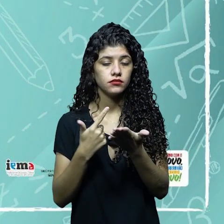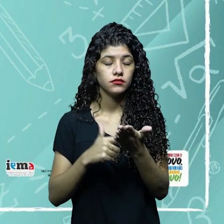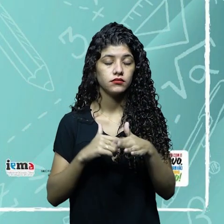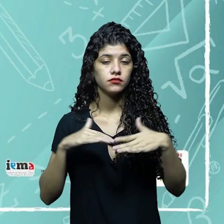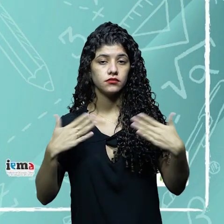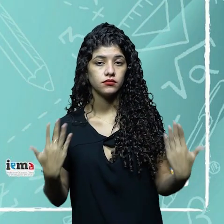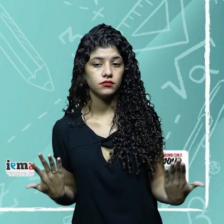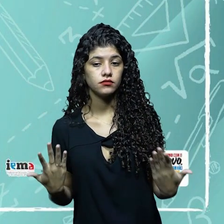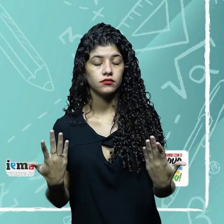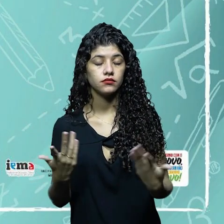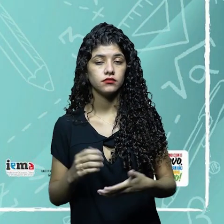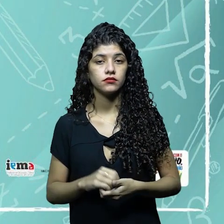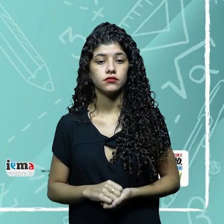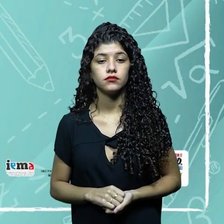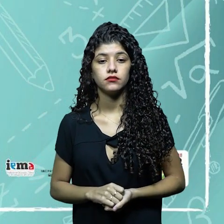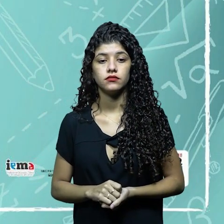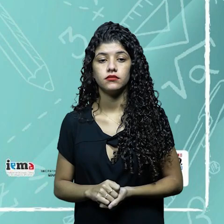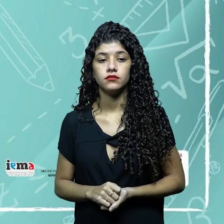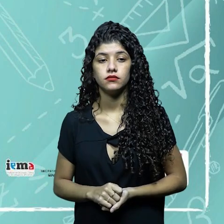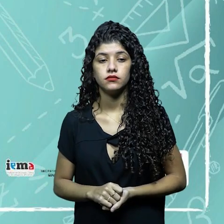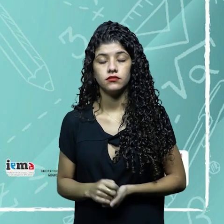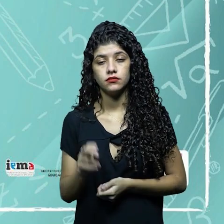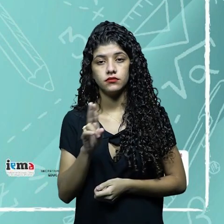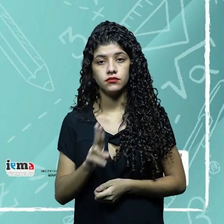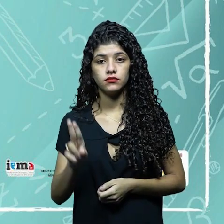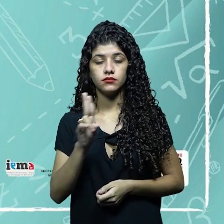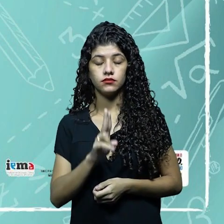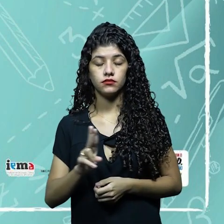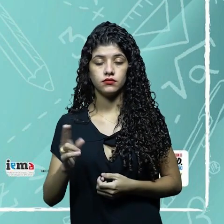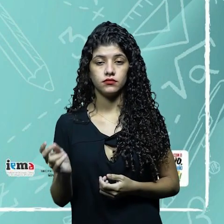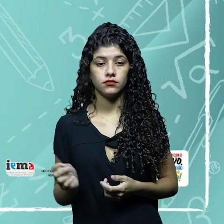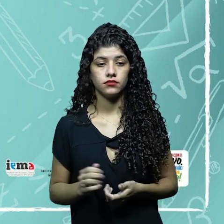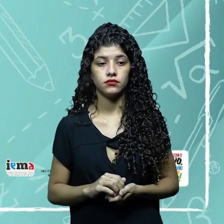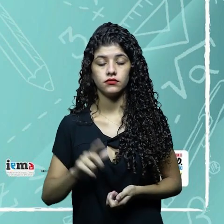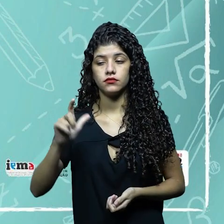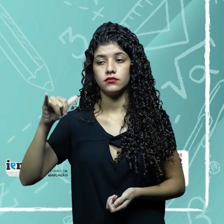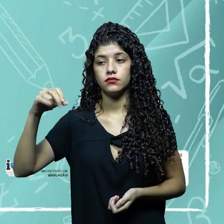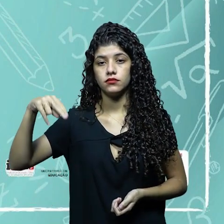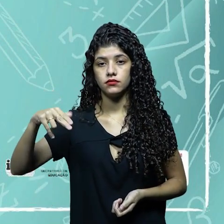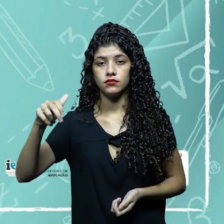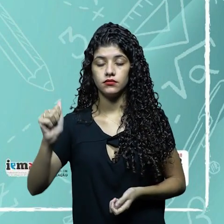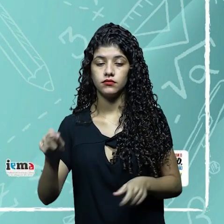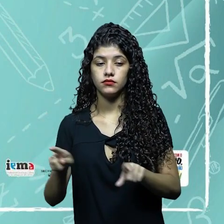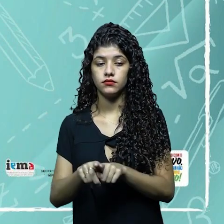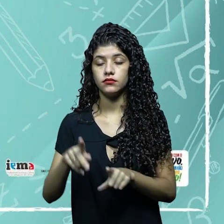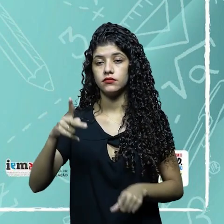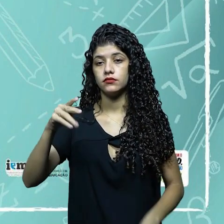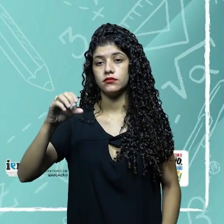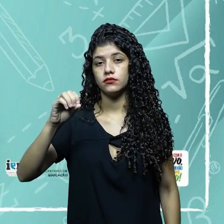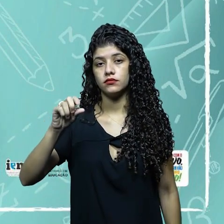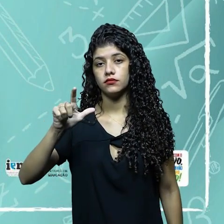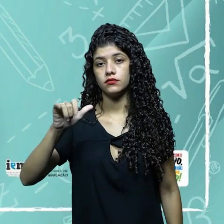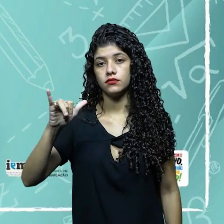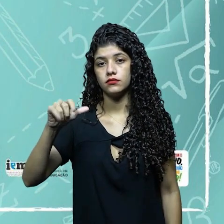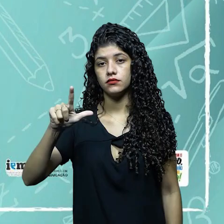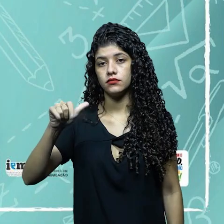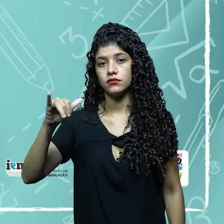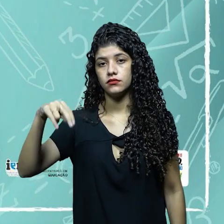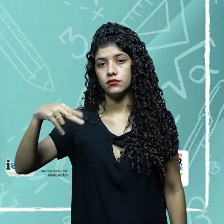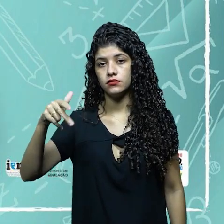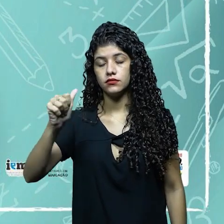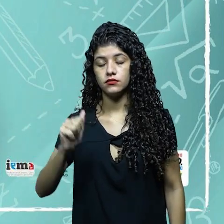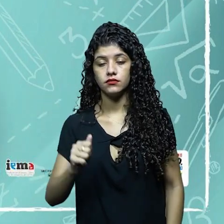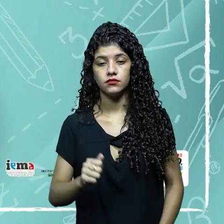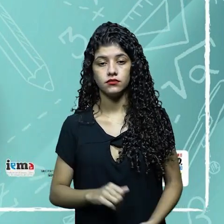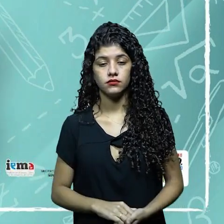Recapitulando, qual é a diferença entre eu utilizar o comando linha e eu utilizar o comando polylinha? O linha, eu